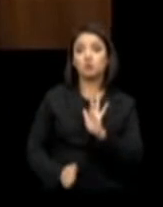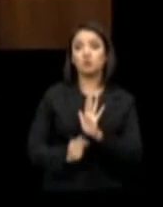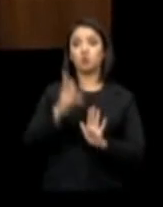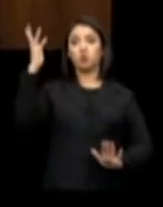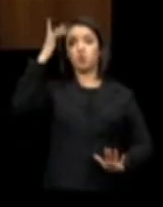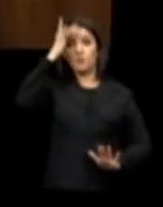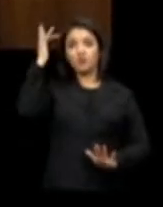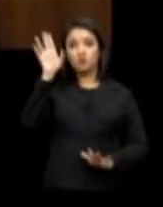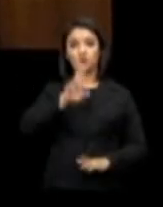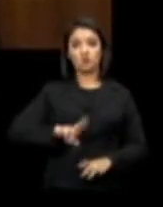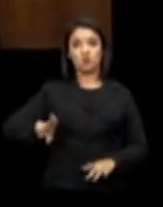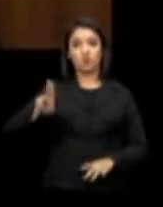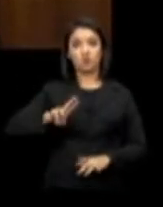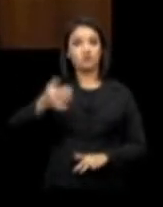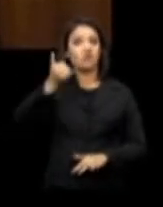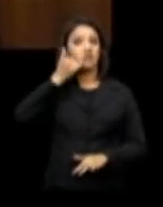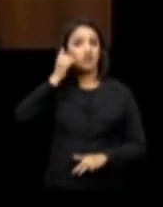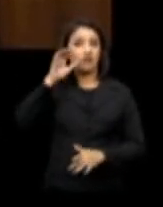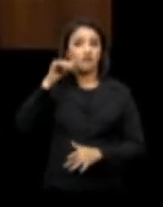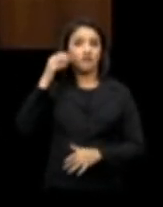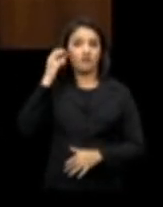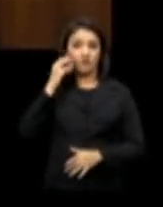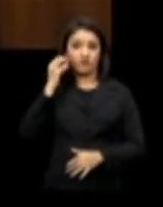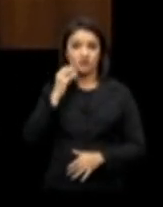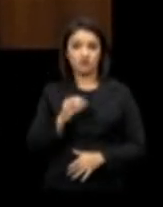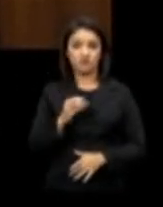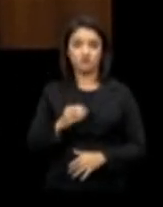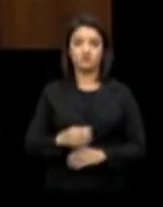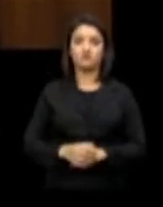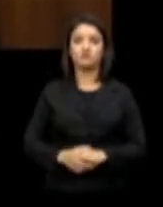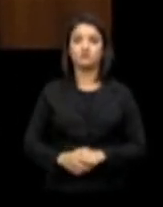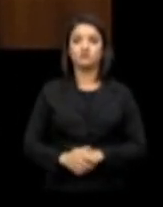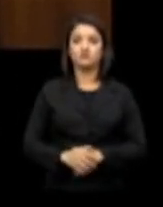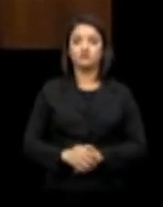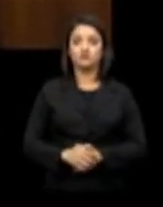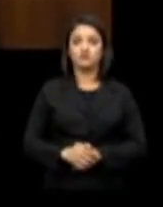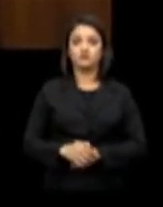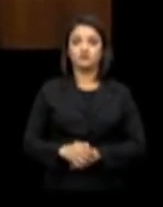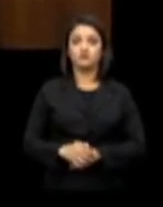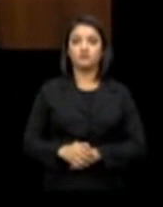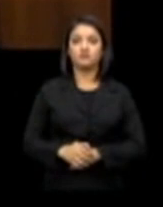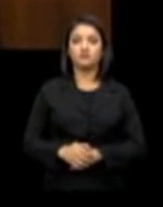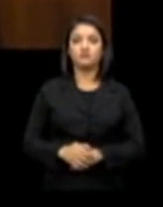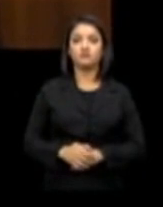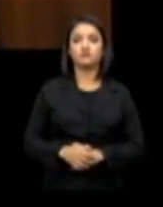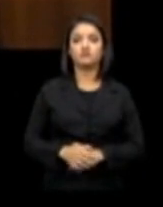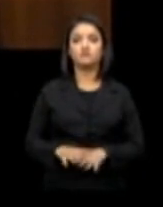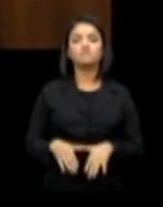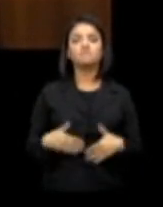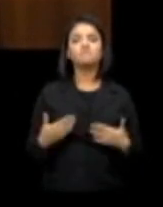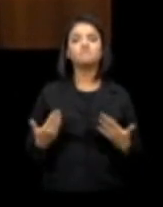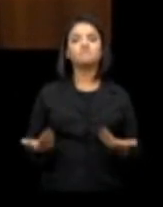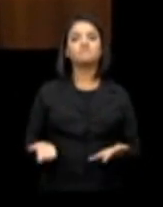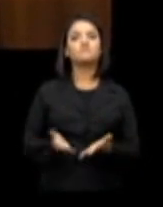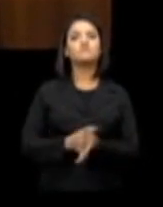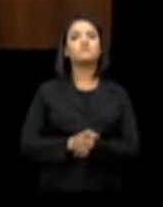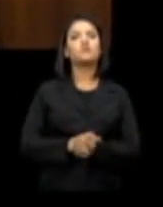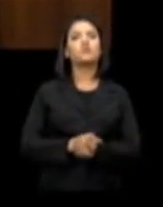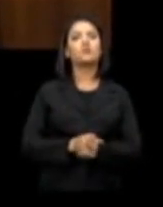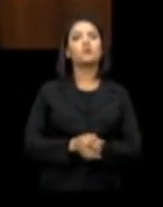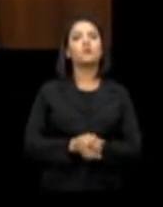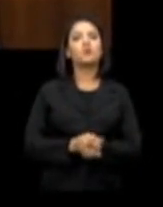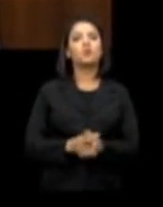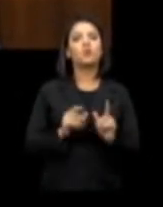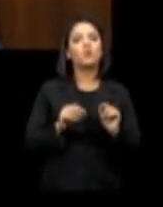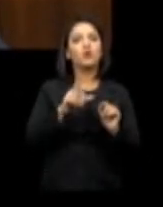desse sistema da OSTC e a CNP no Brasil. O descompasso entre o caráter amostral